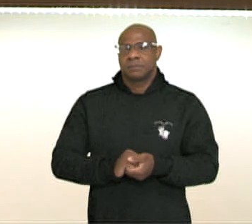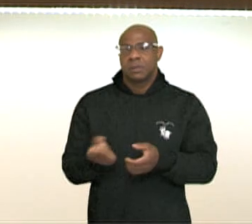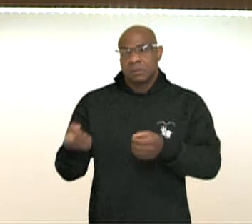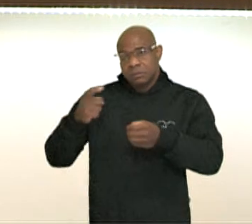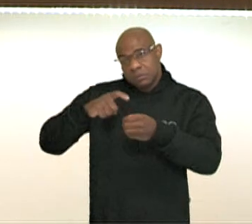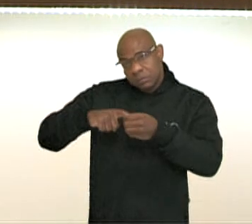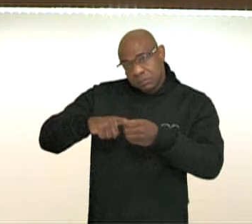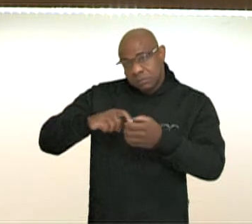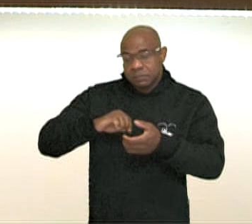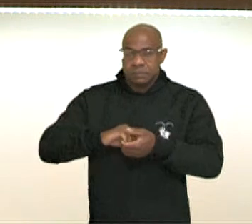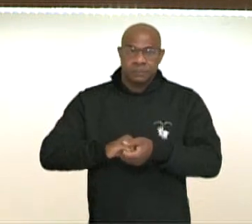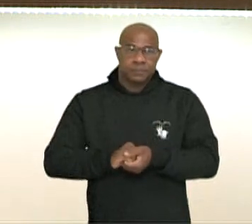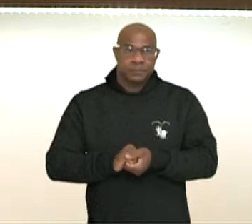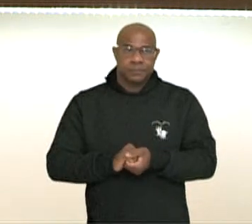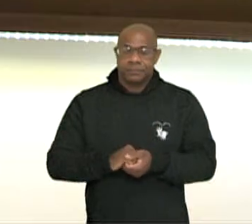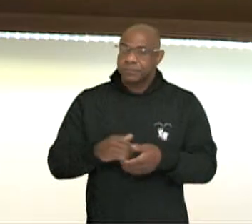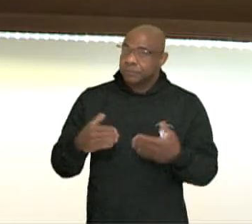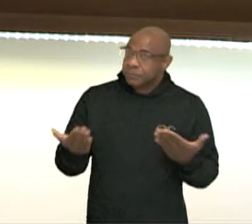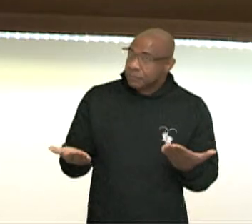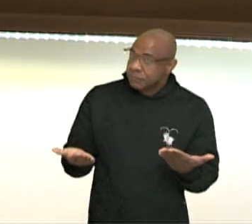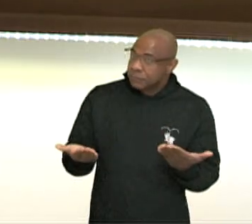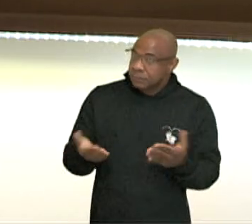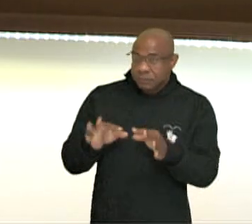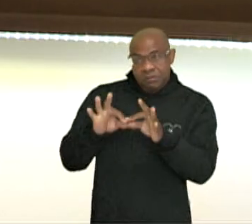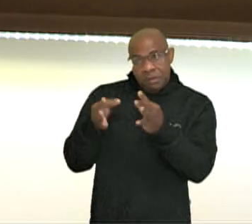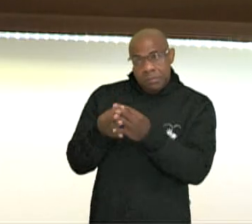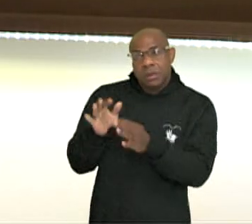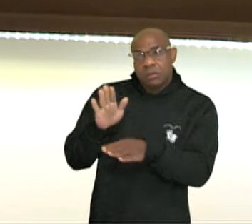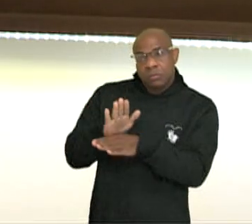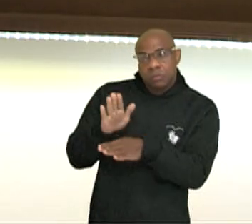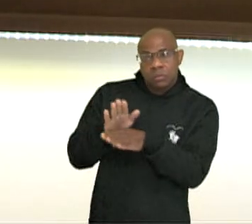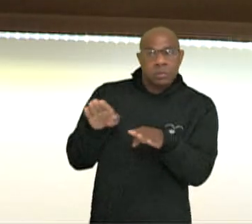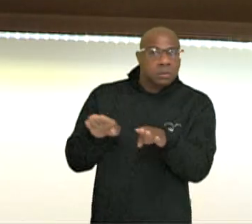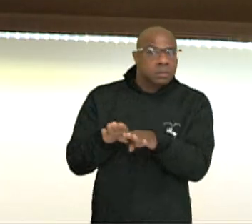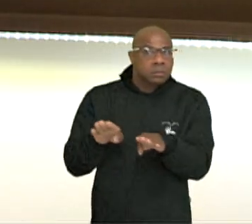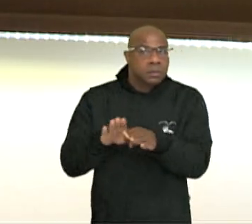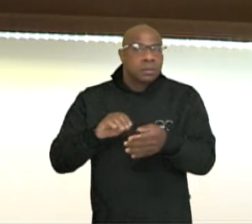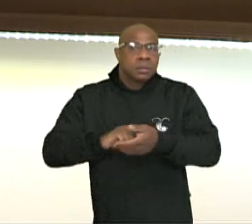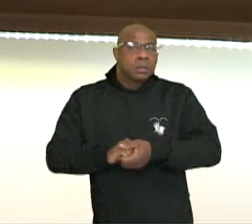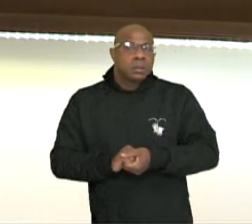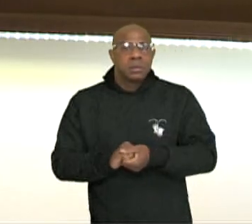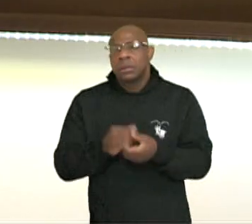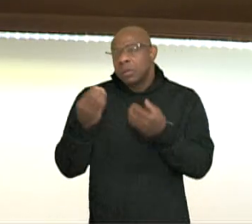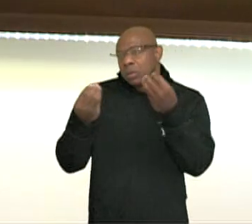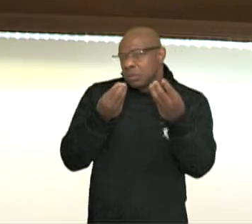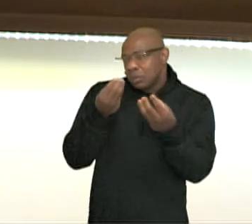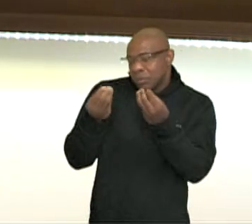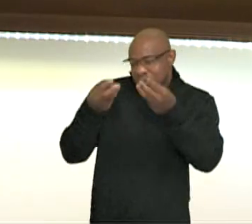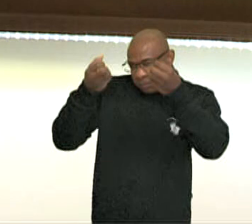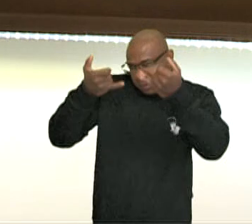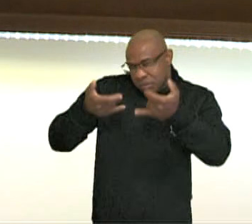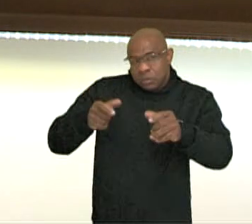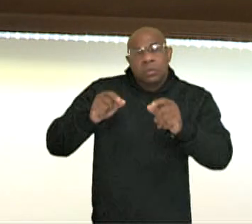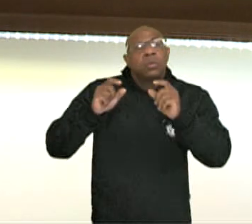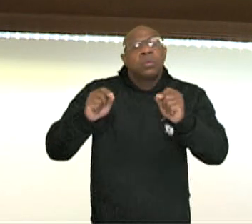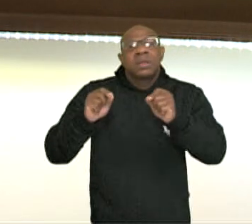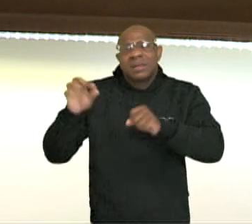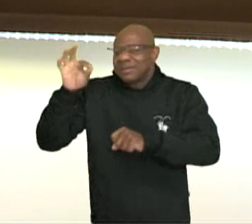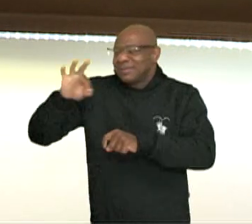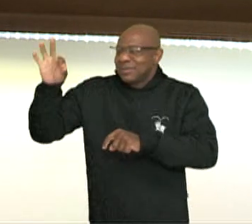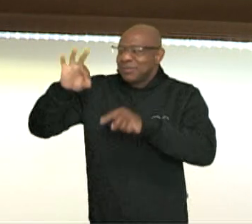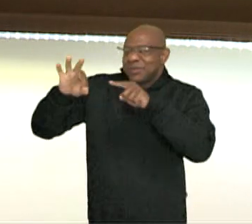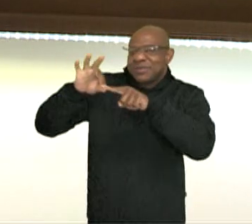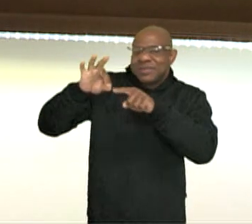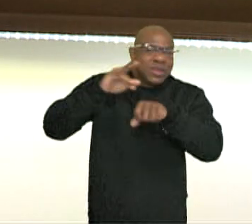Voltei, querido aluno. E aí, família ajudou aí também? Comentaram sobre o agente causador dessa